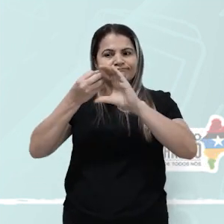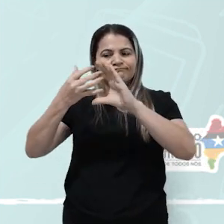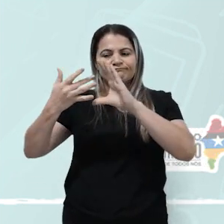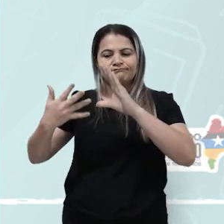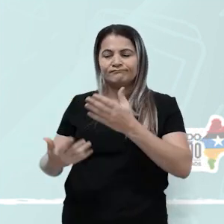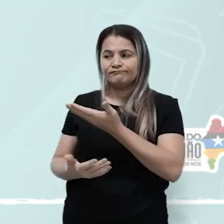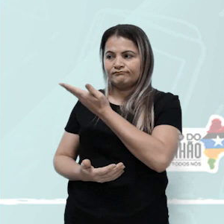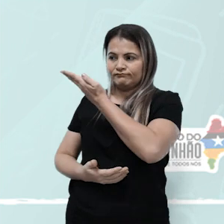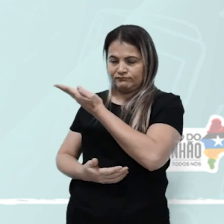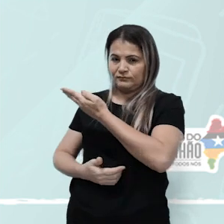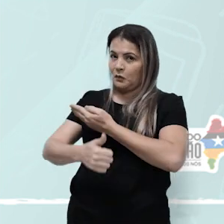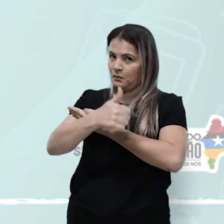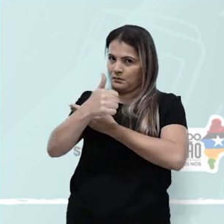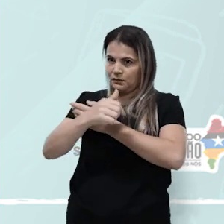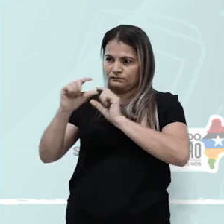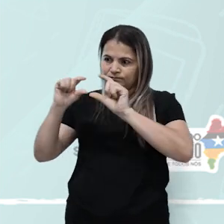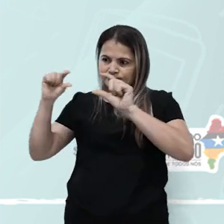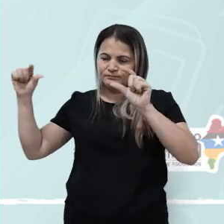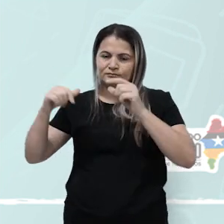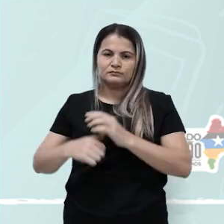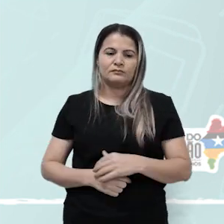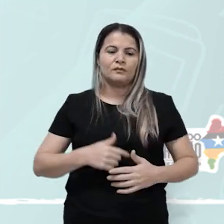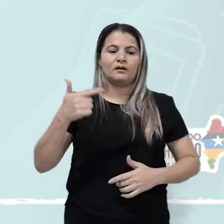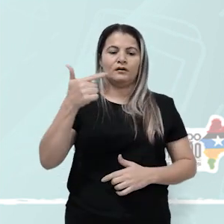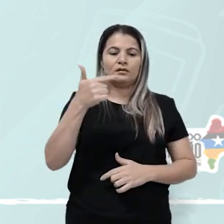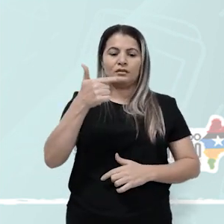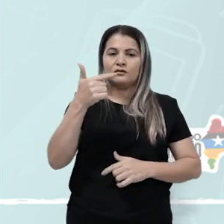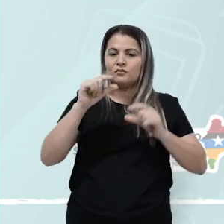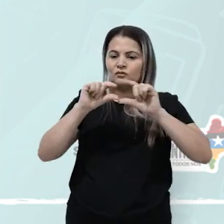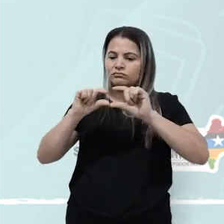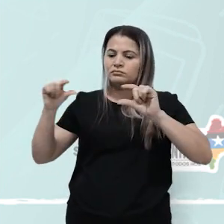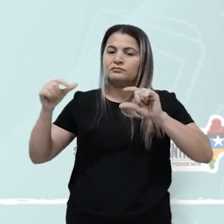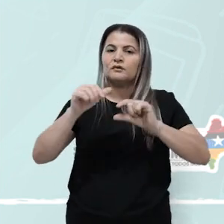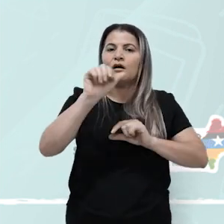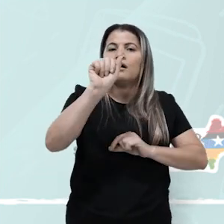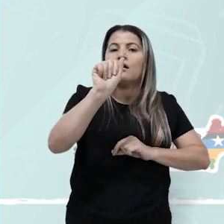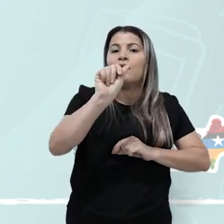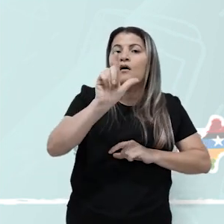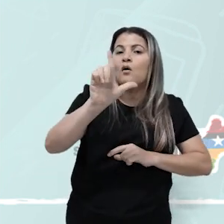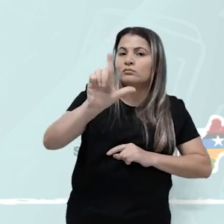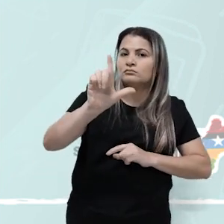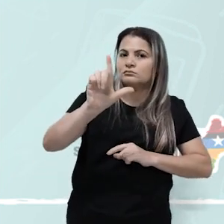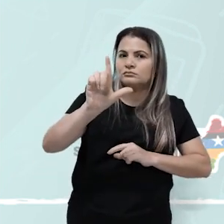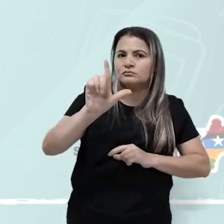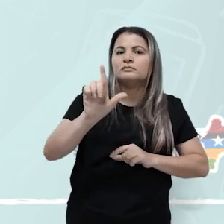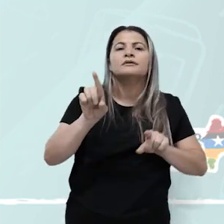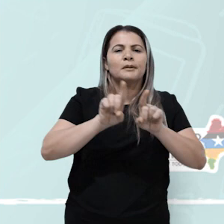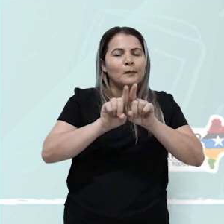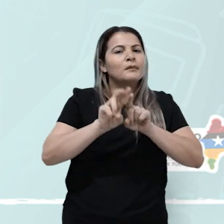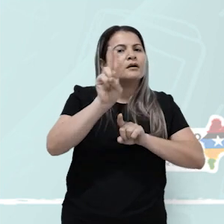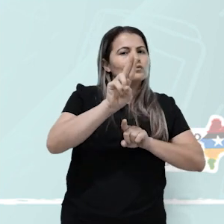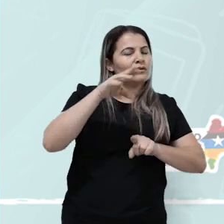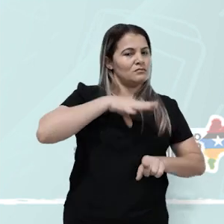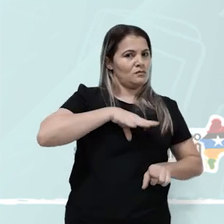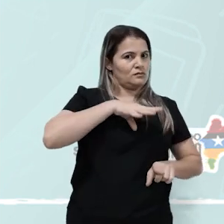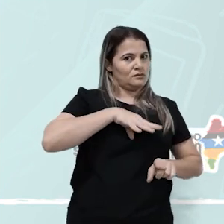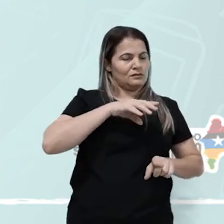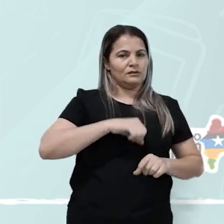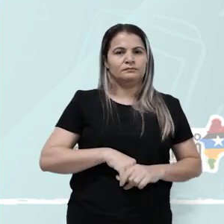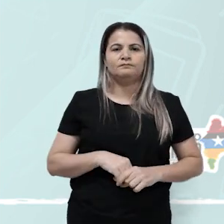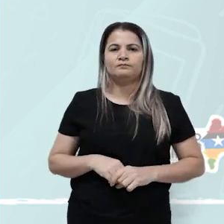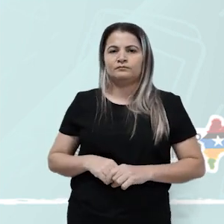são adjetivos. Sufixo all, que é o mesmo sufixo que a gente tem na língua portuguesa.